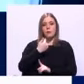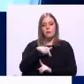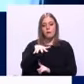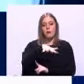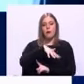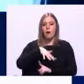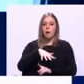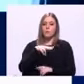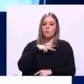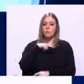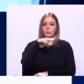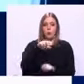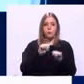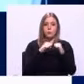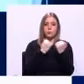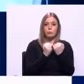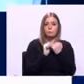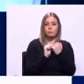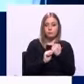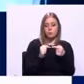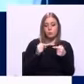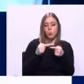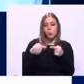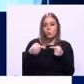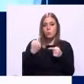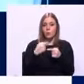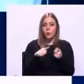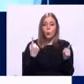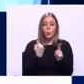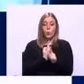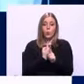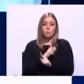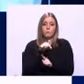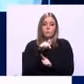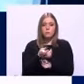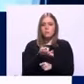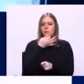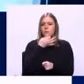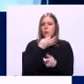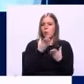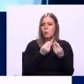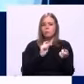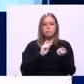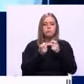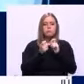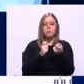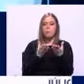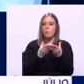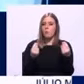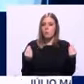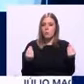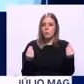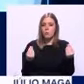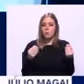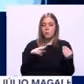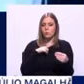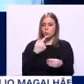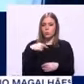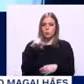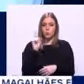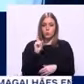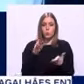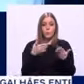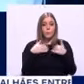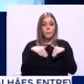sociedade portuguesa, tem como consequência que estas coisas não sejam muito discutidas, muito debatidas